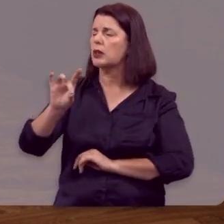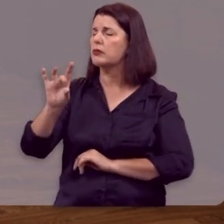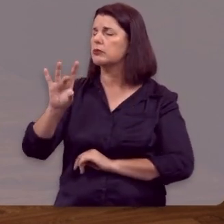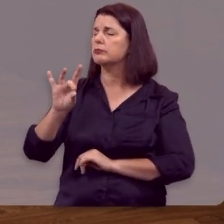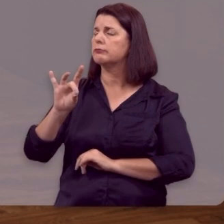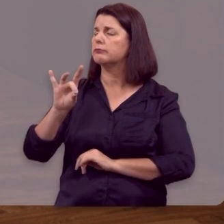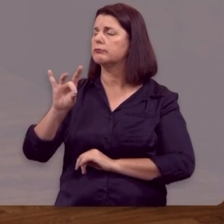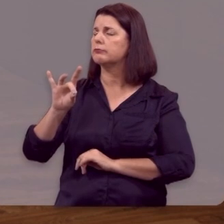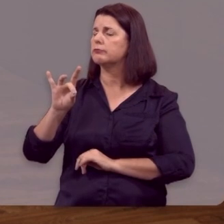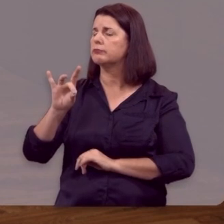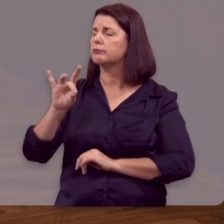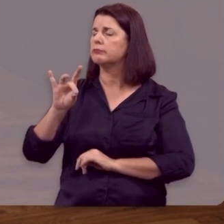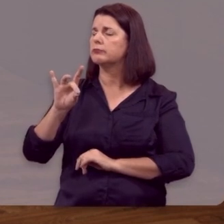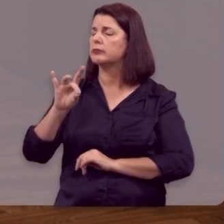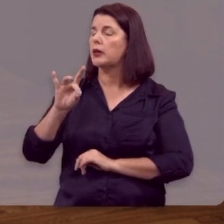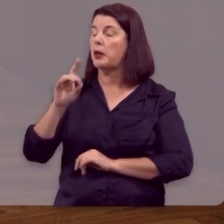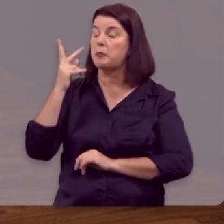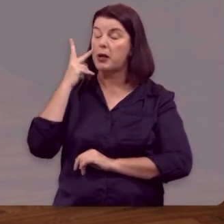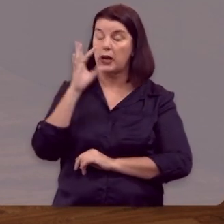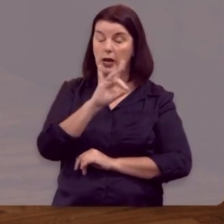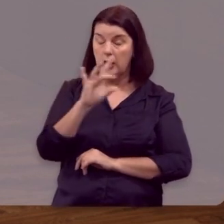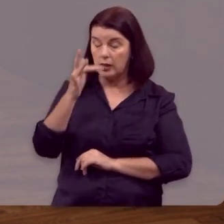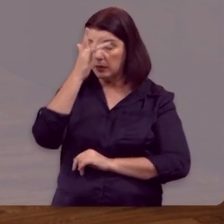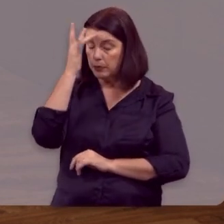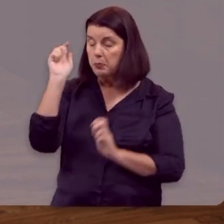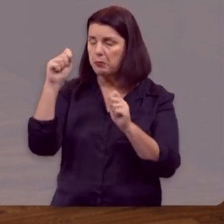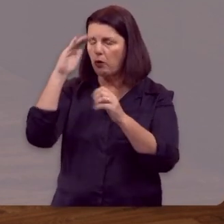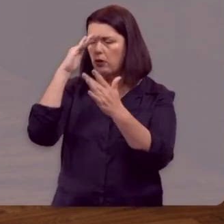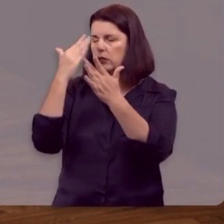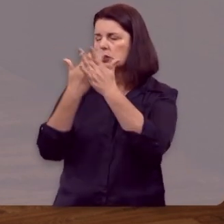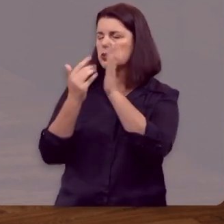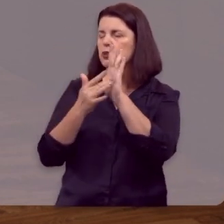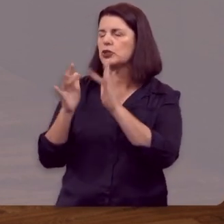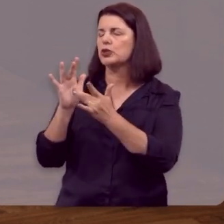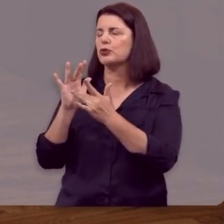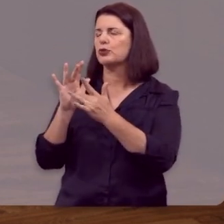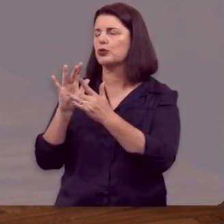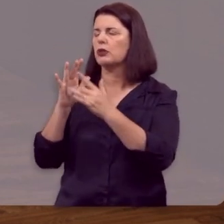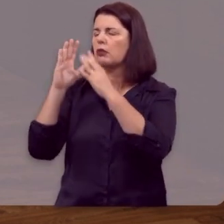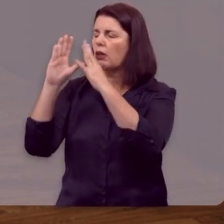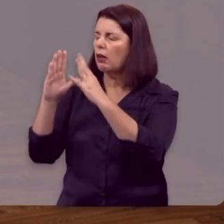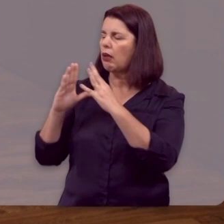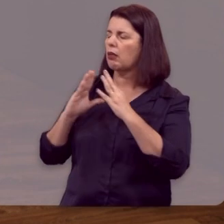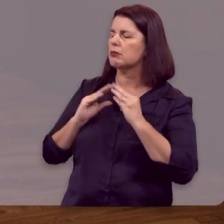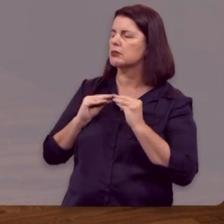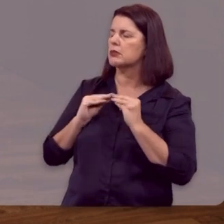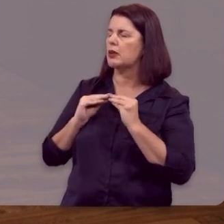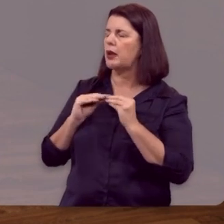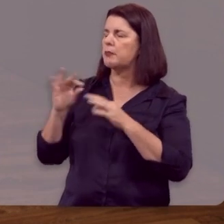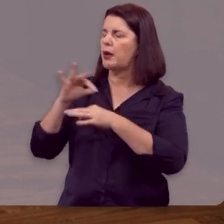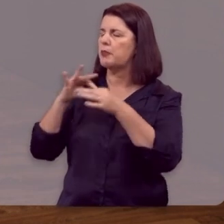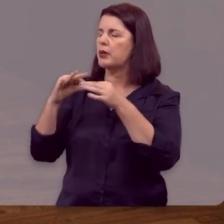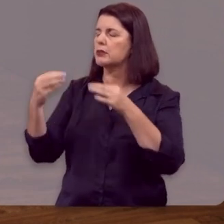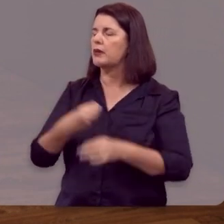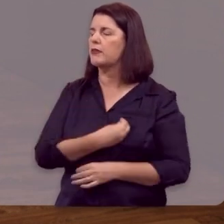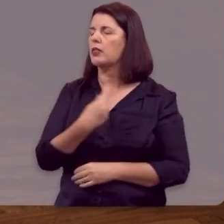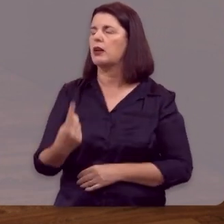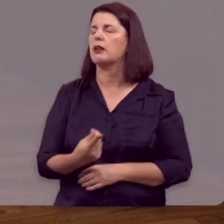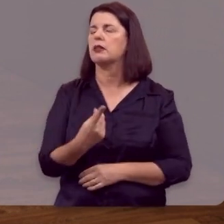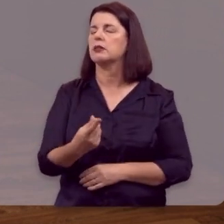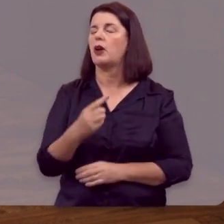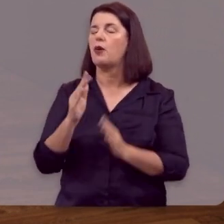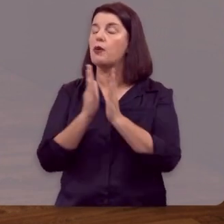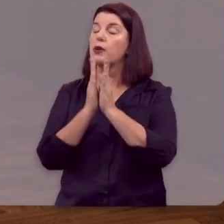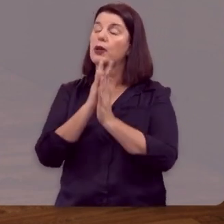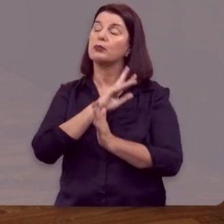palavra ao coração de cada um deles, para que creiam em Jesus e recebam dele o presente